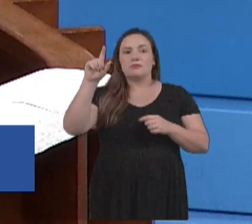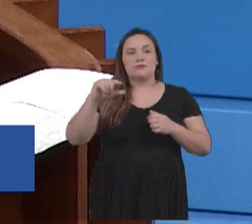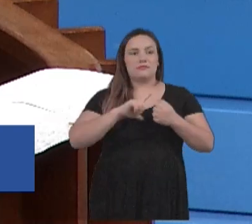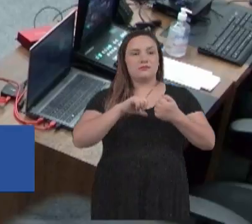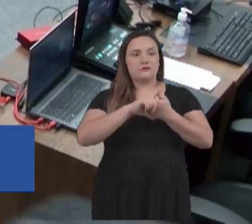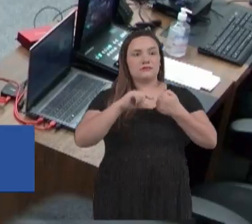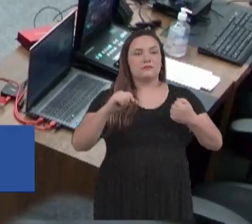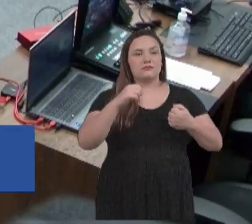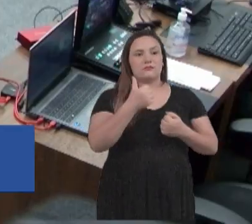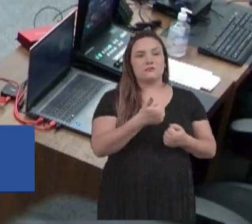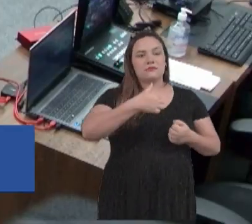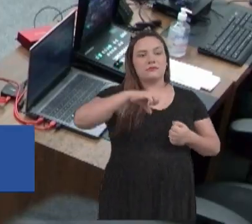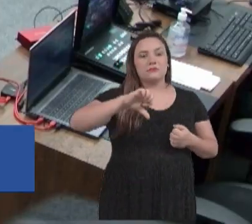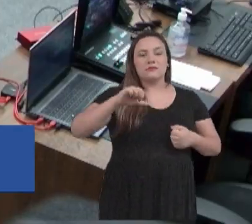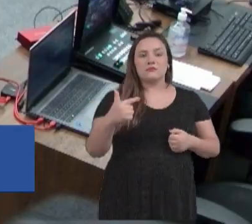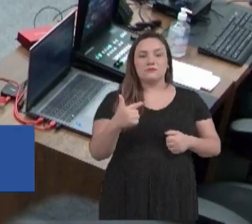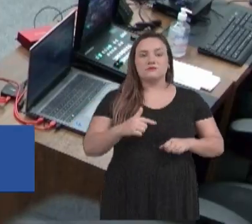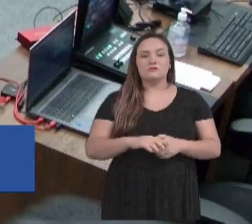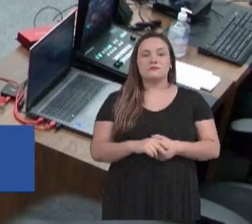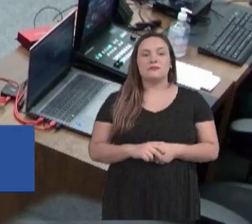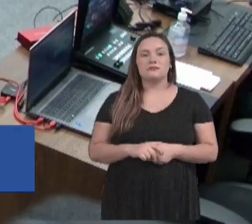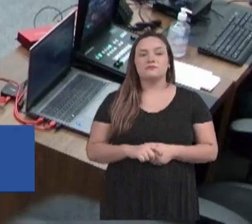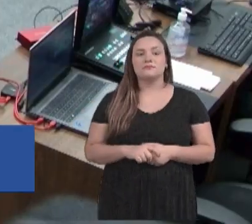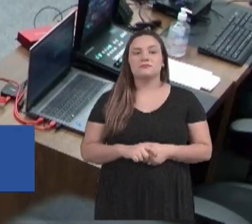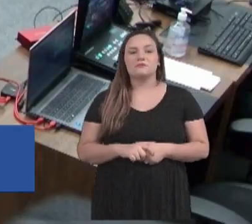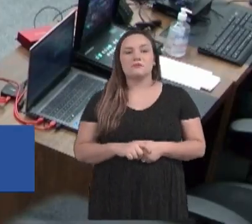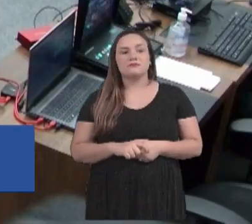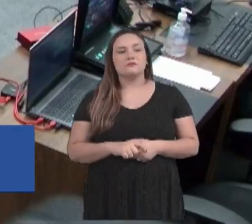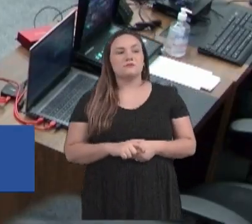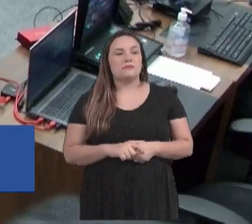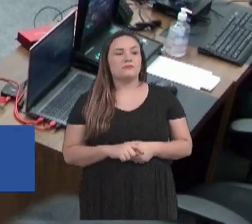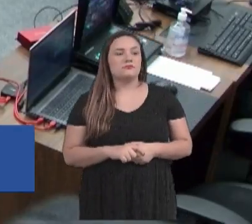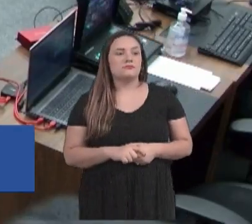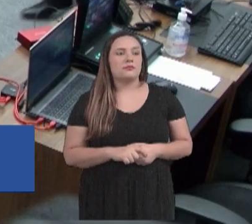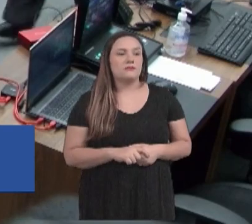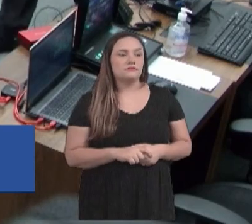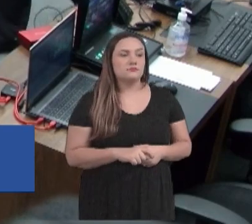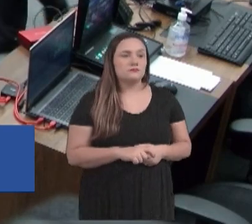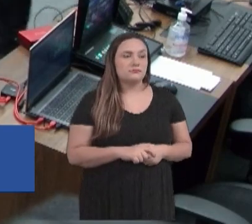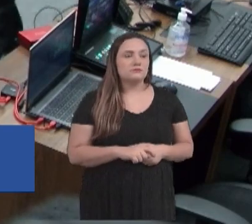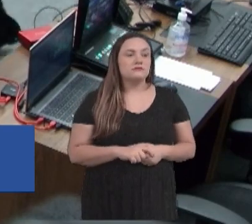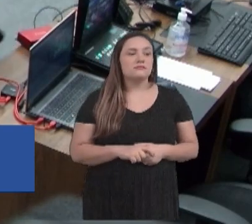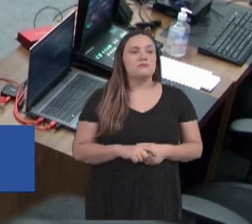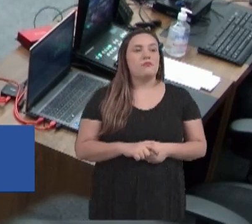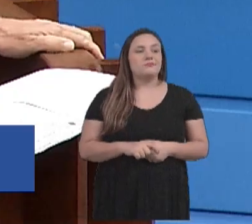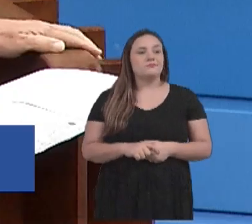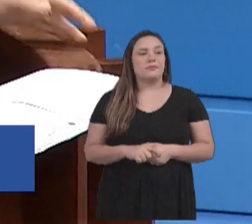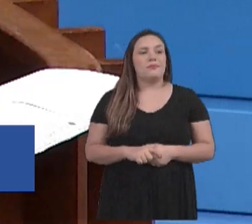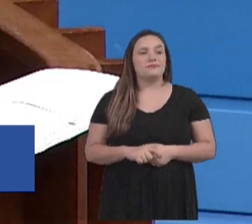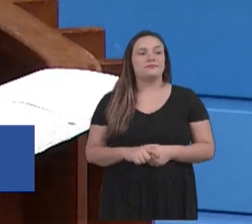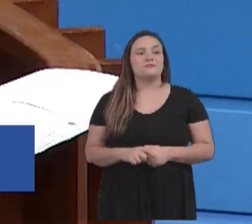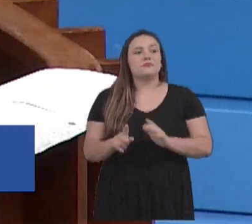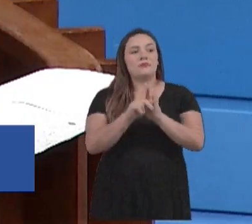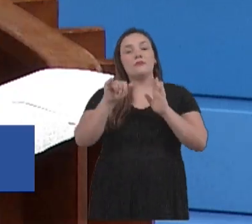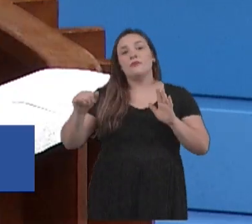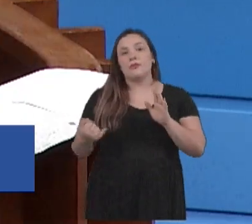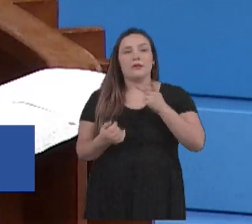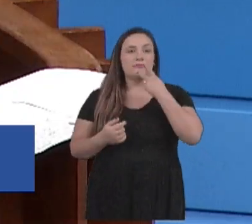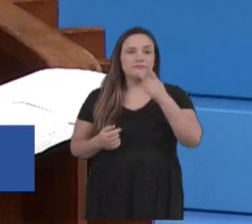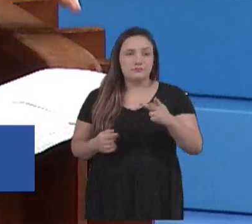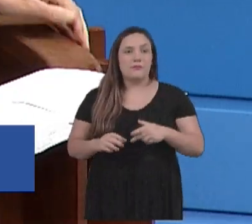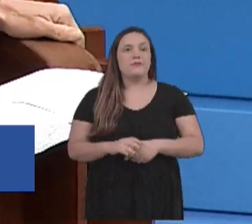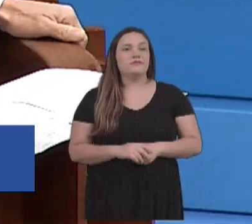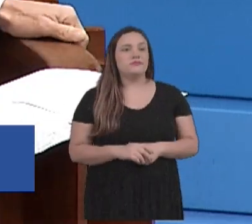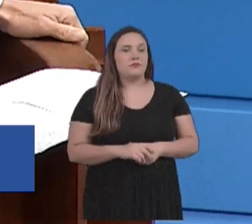Primeiro, ele define, ao contrário do que está sendo dito, ele deixa muito transparente, porque a base